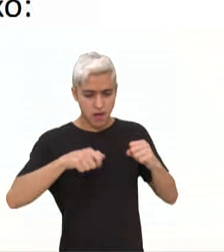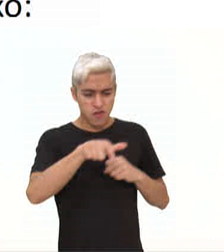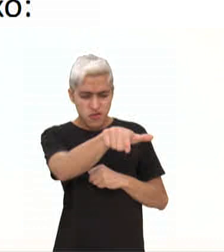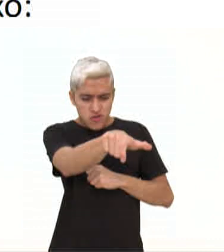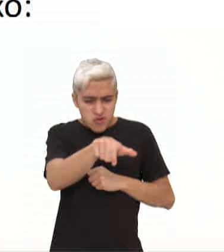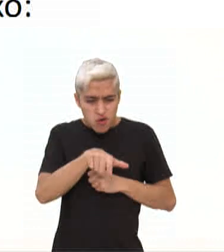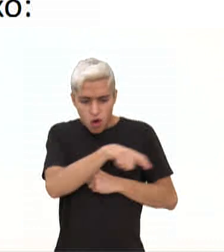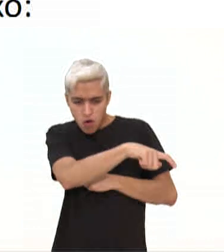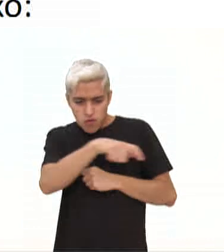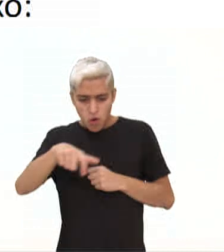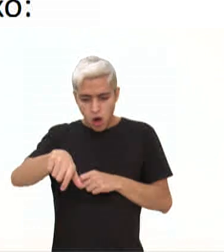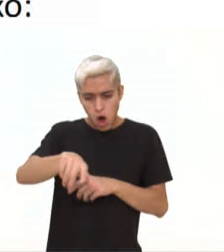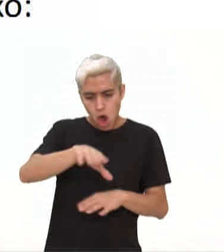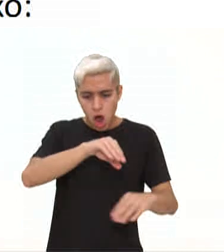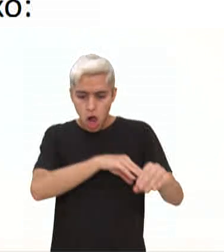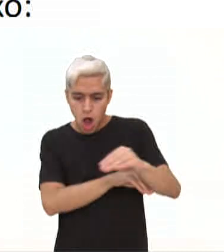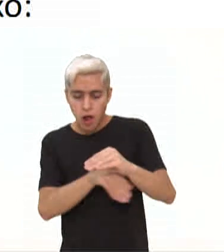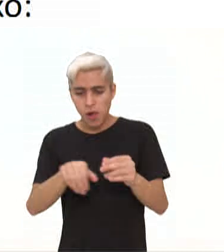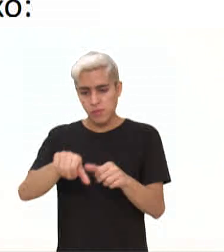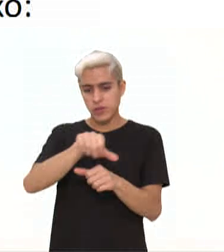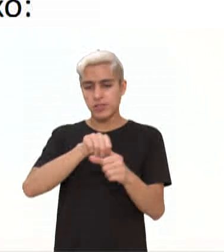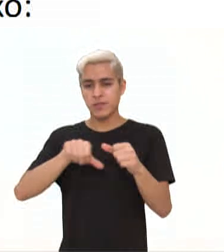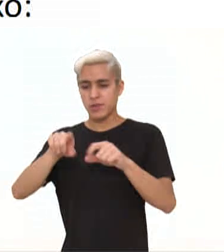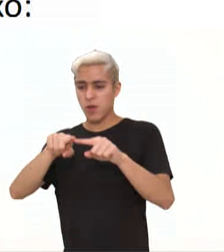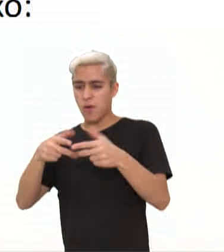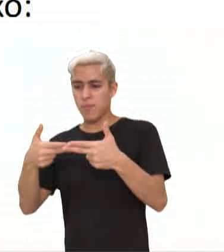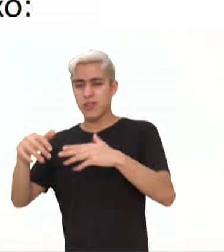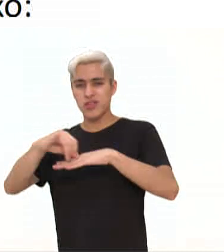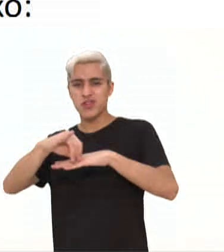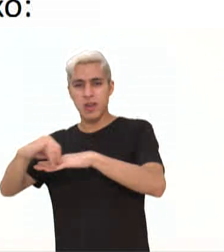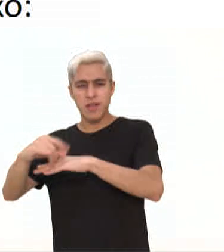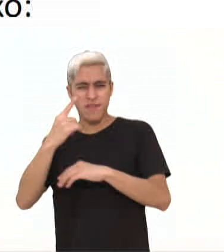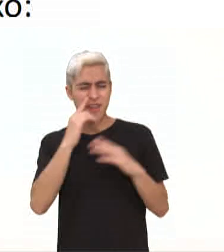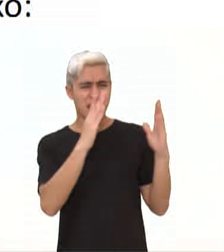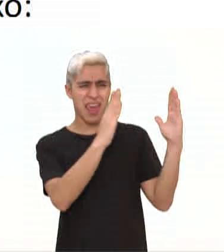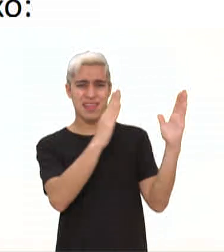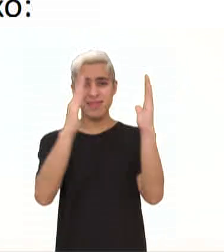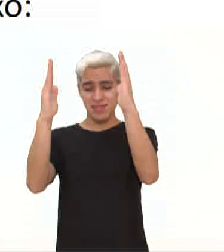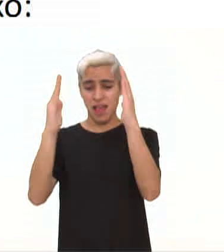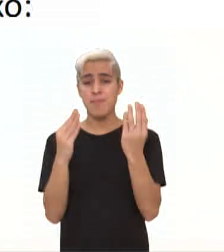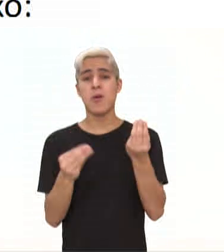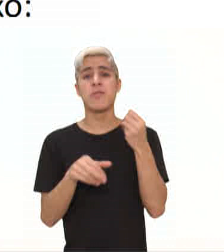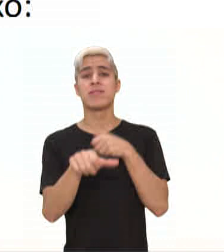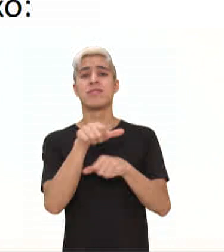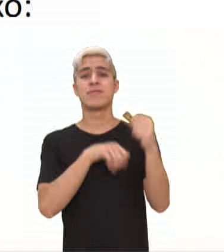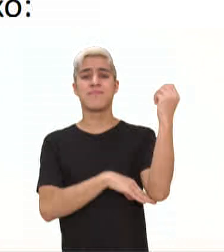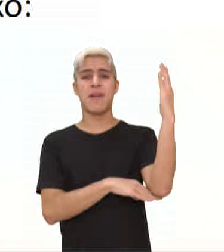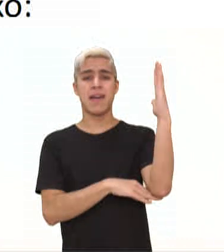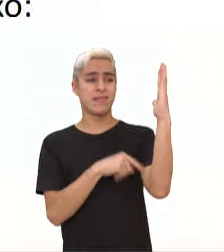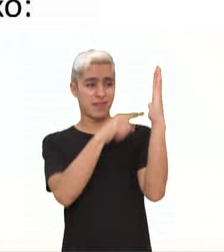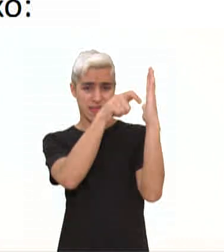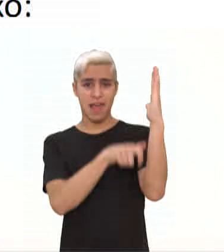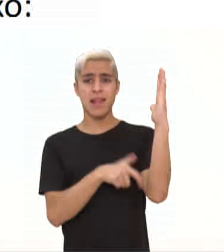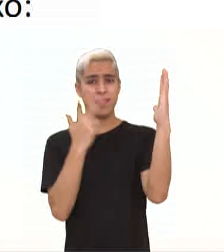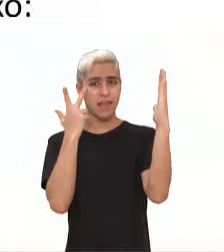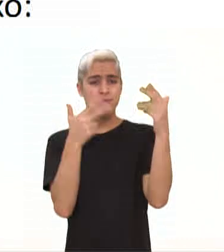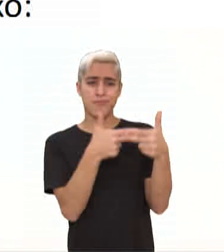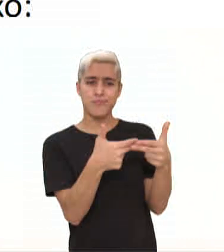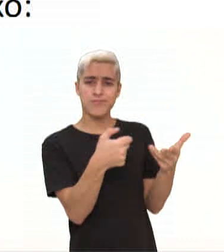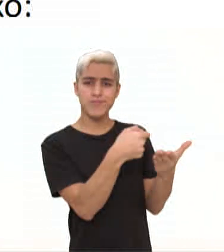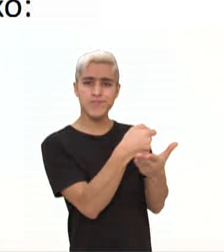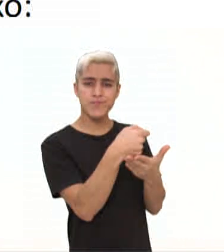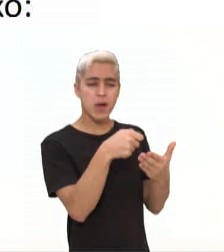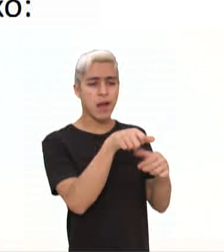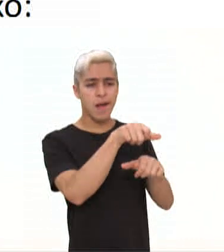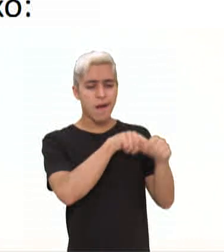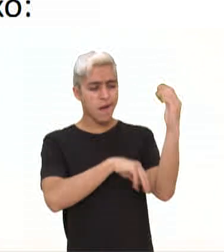são transformadas em móveis. Então, as imagens estão mostrando etapas da transformação da madeira, que é uma matéria-prima, em